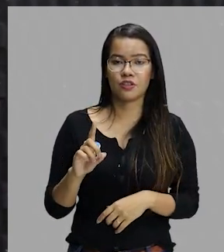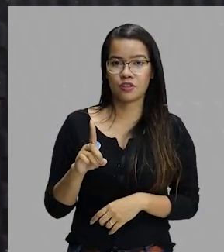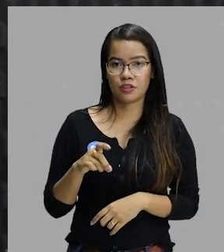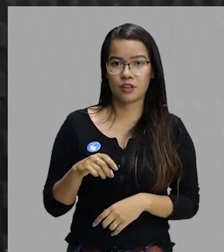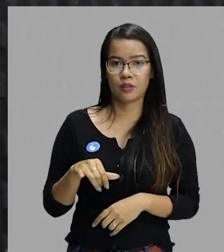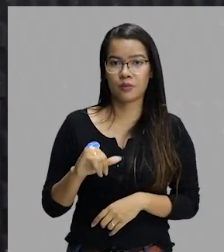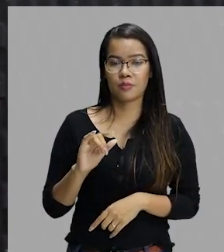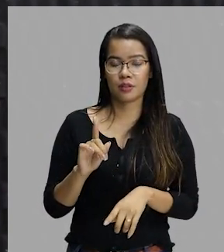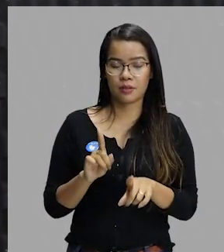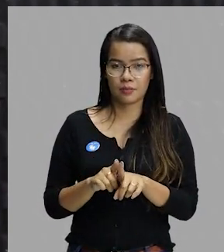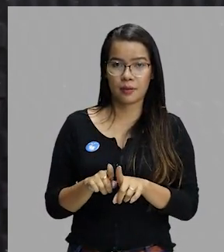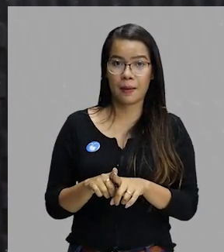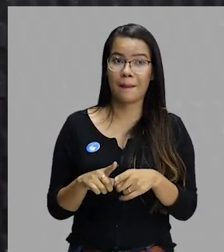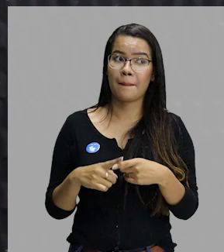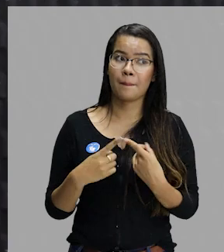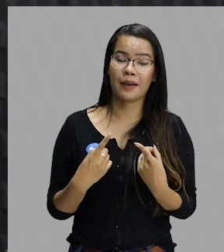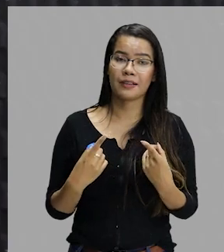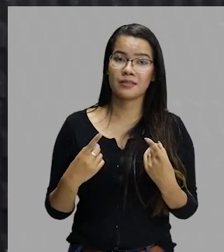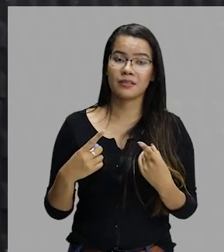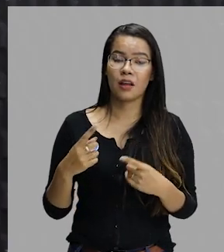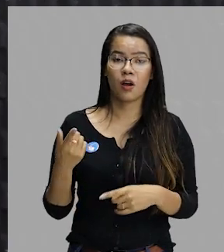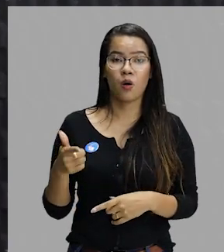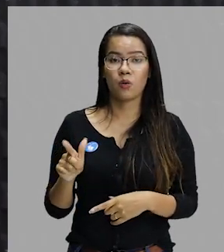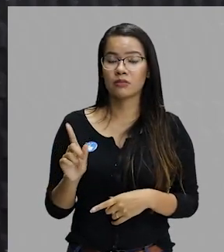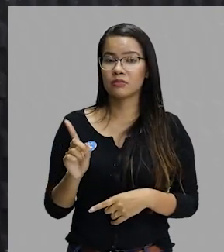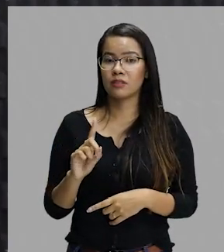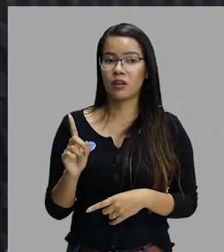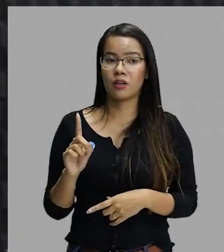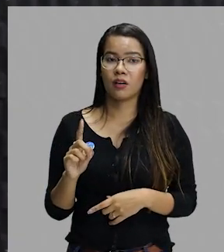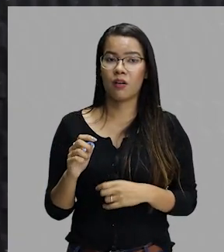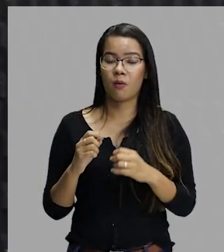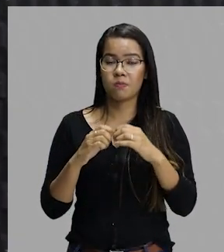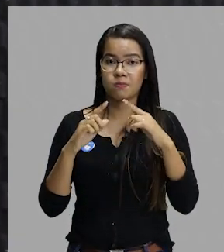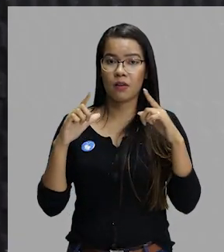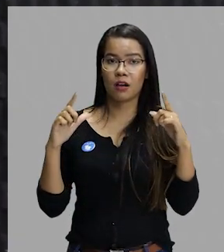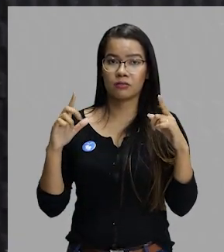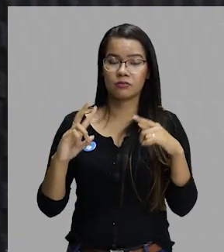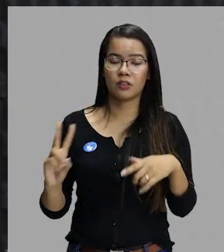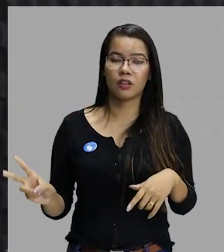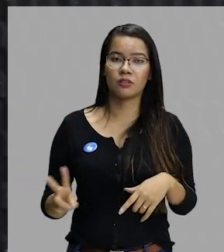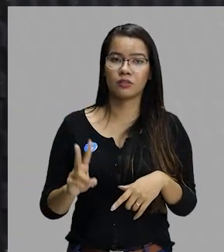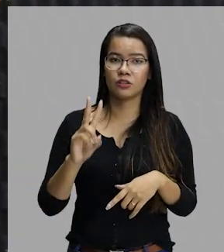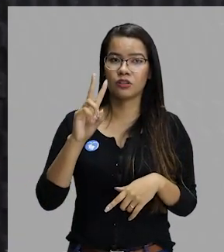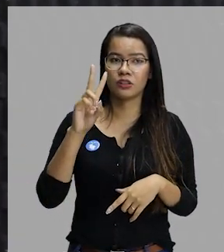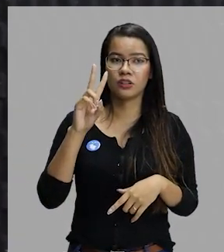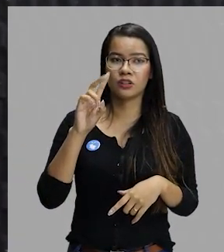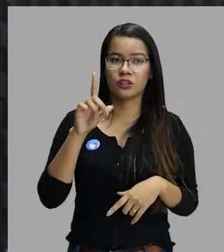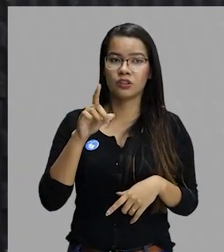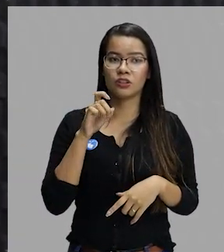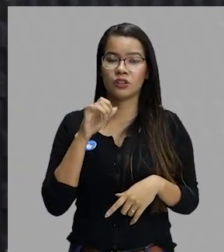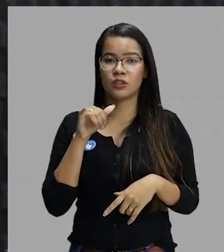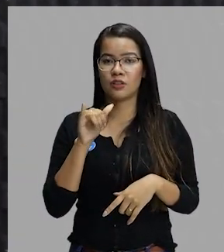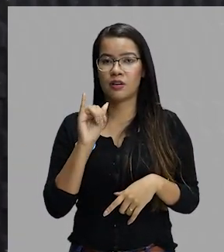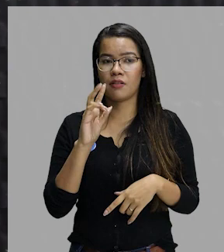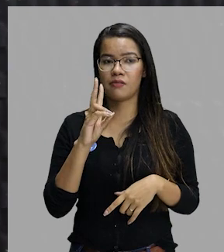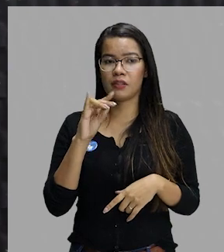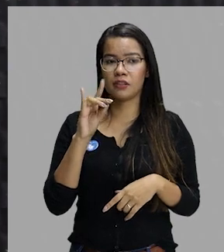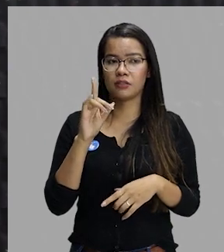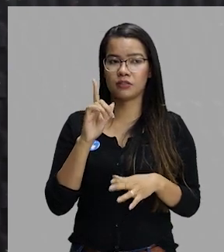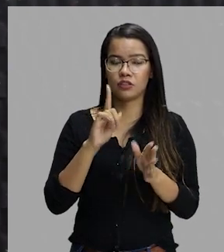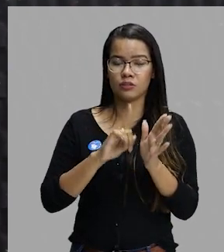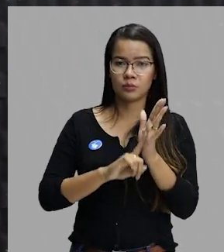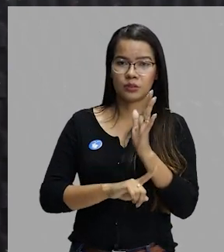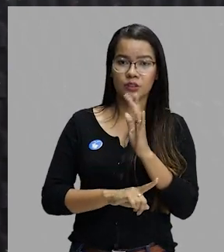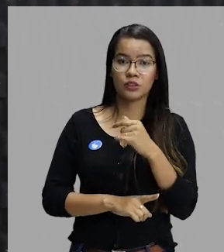também. Só que aqui não. Aqui você aumenta os valores de x e o y vai diminuindo. E